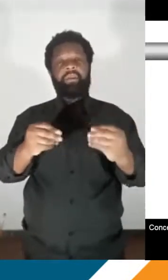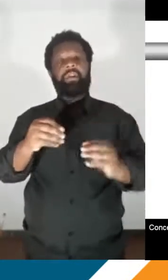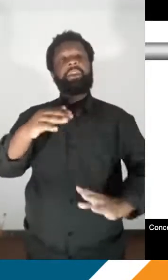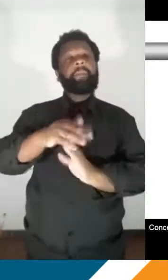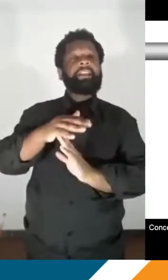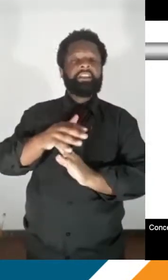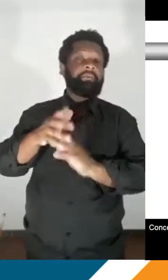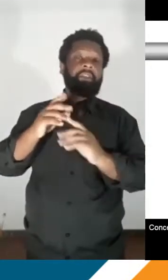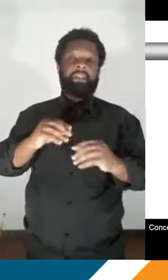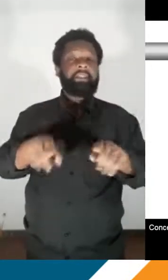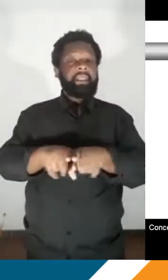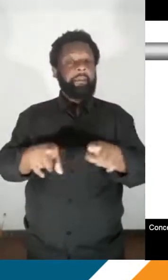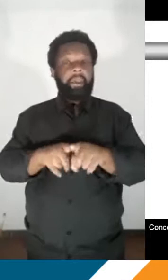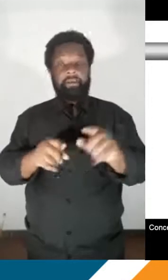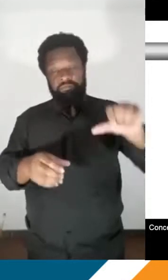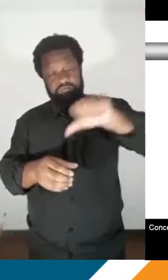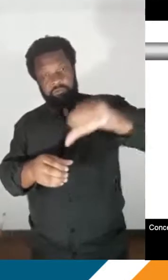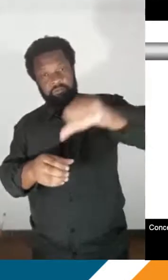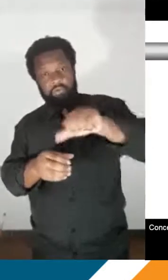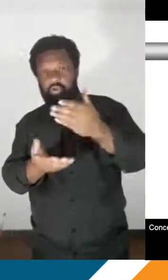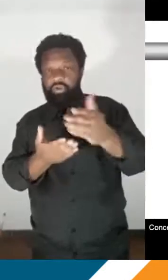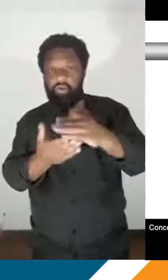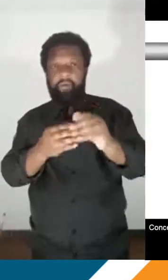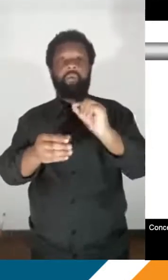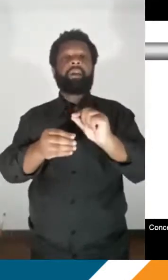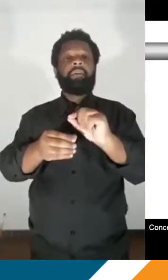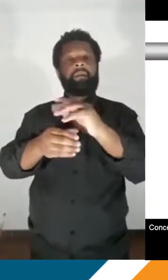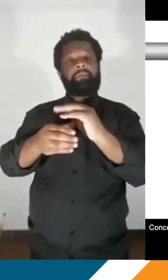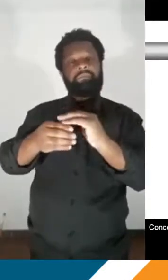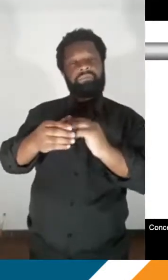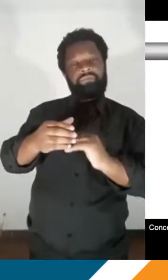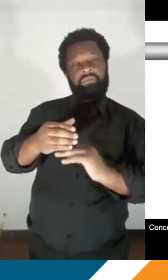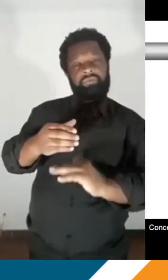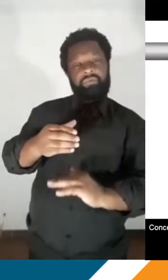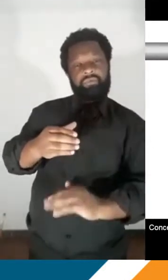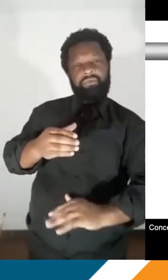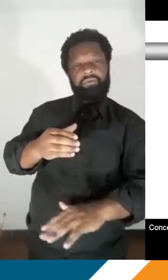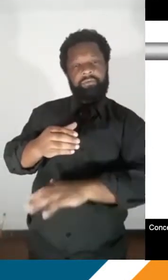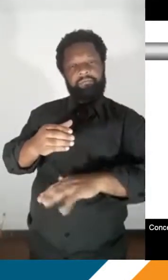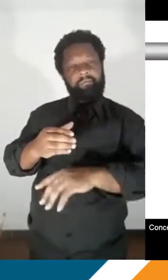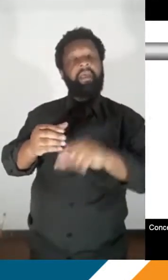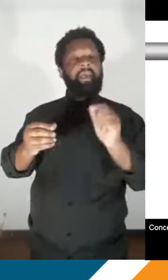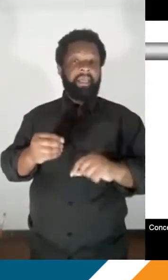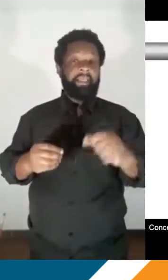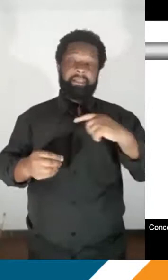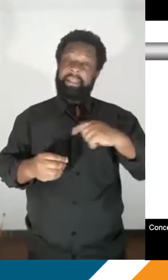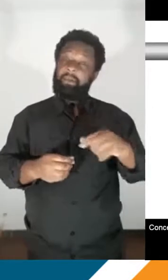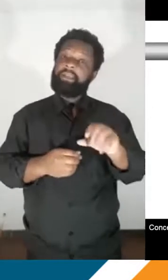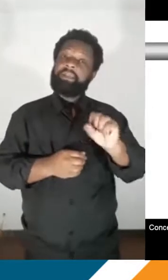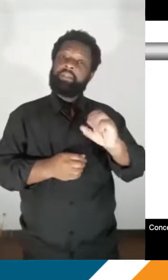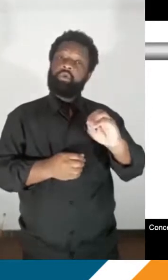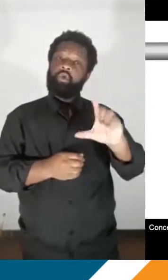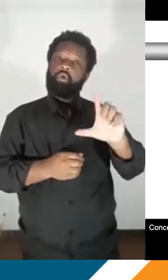solução já está saturada e todo o soluto que eu coloco extra, ele vai para o corpo de fundo. Então, nessa situação